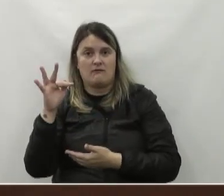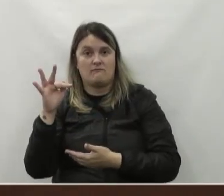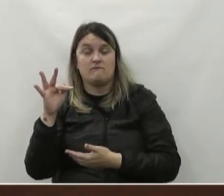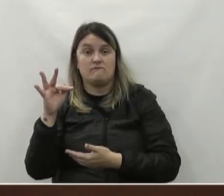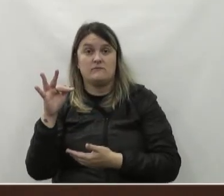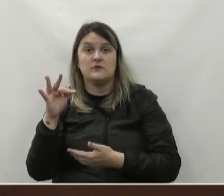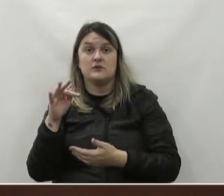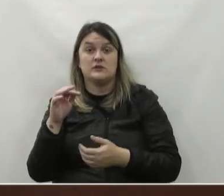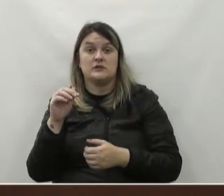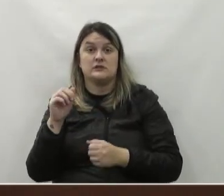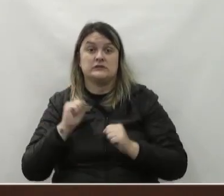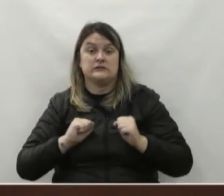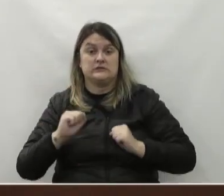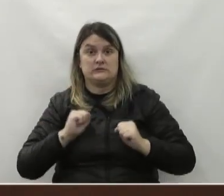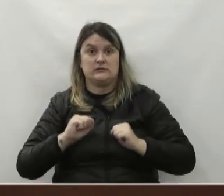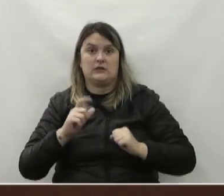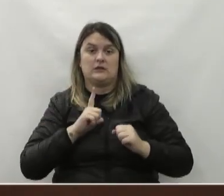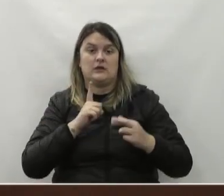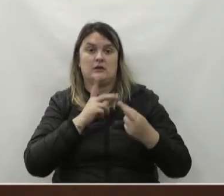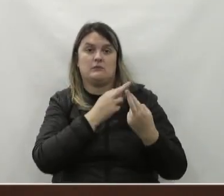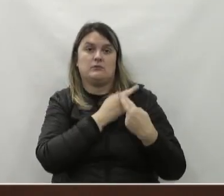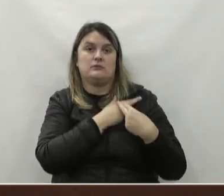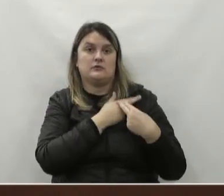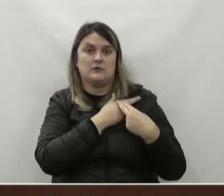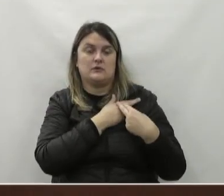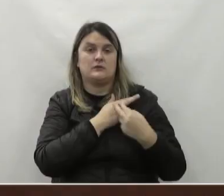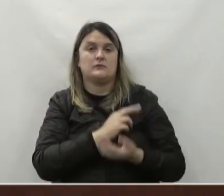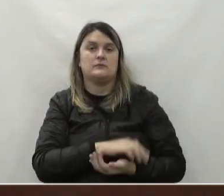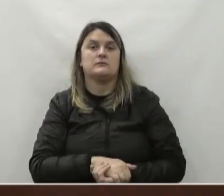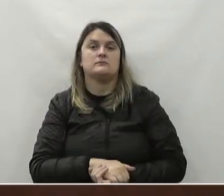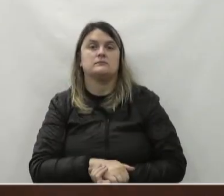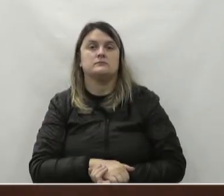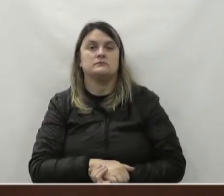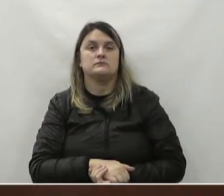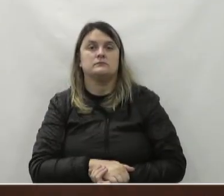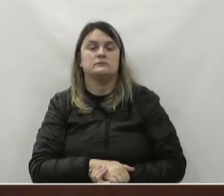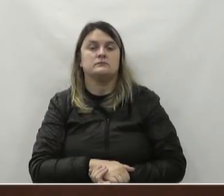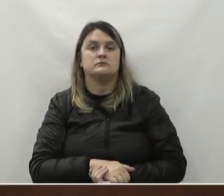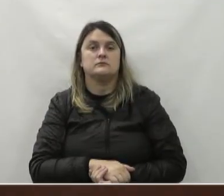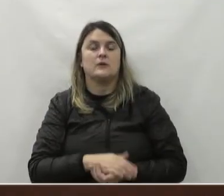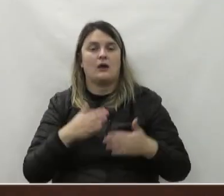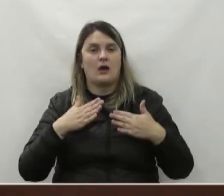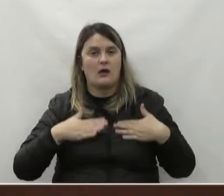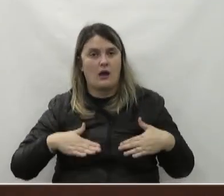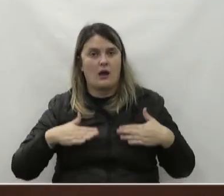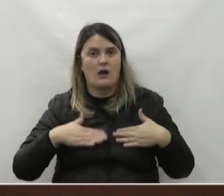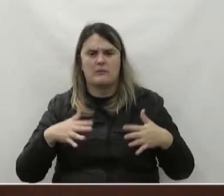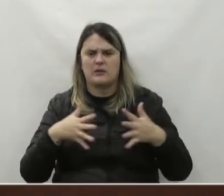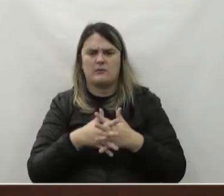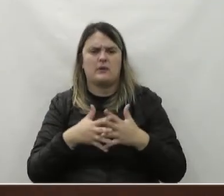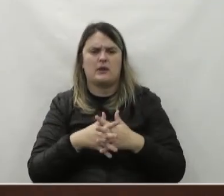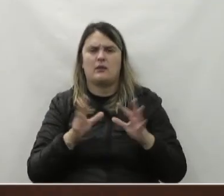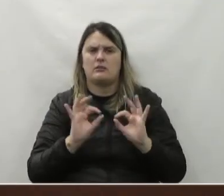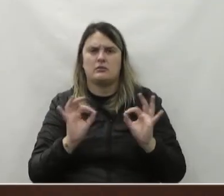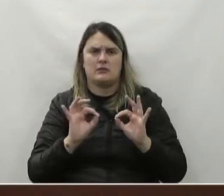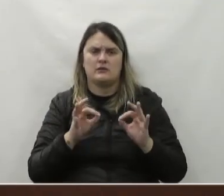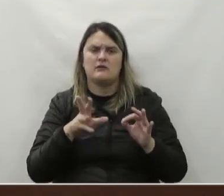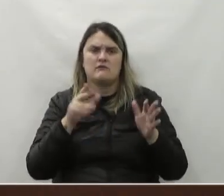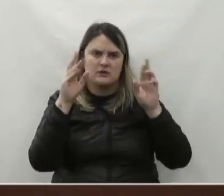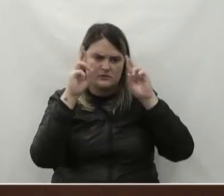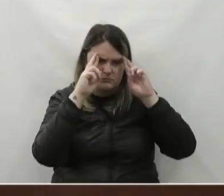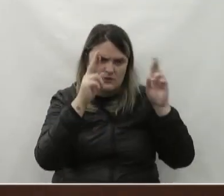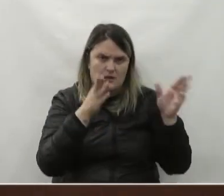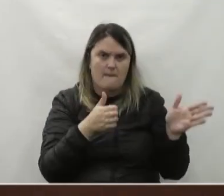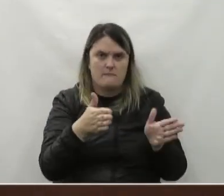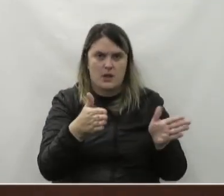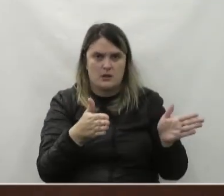em questão aí, né, com responsabilidade aqui pela Câmara. Então, vamos fazer assim, com calma, né, sem atropelar, e vai ficar dentro do prazo